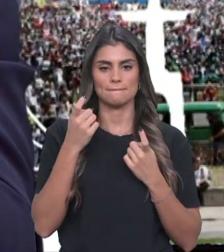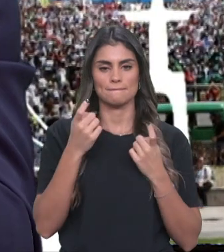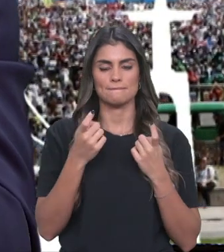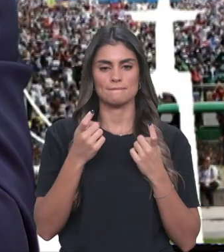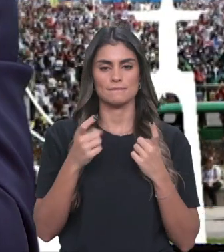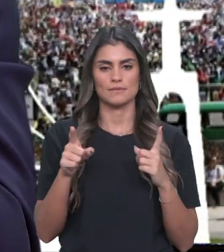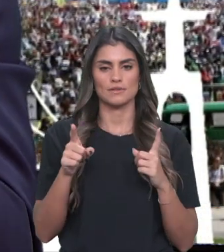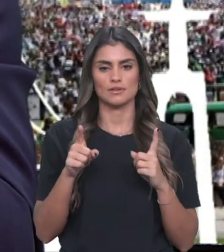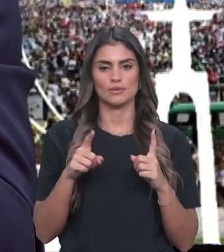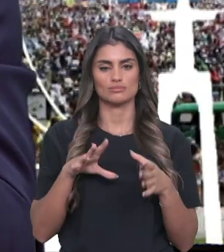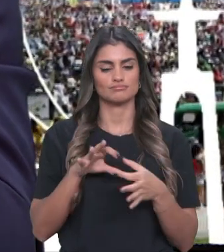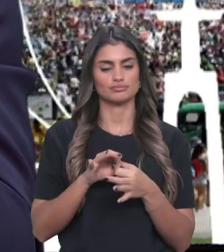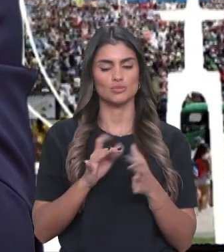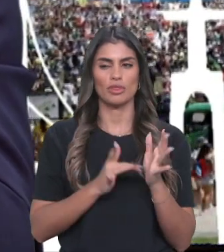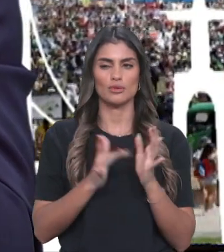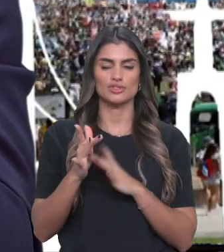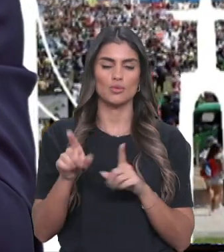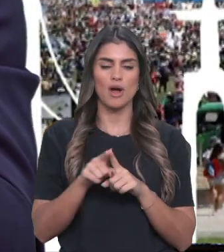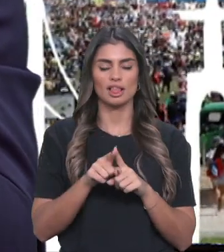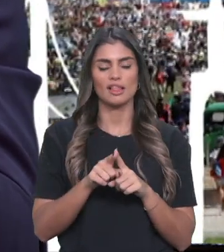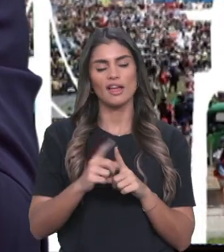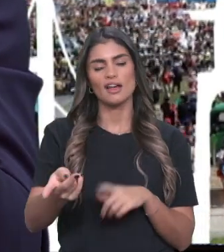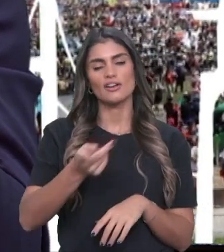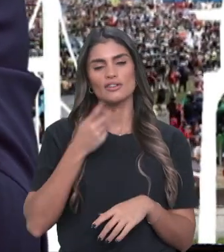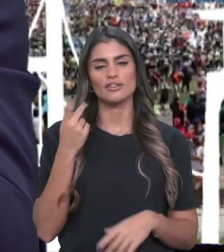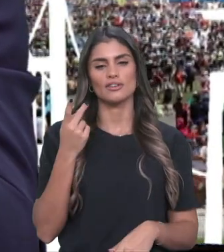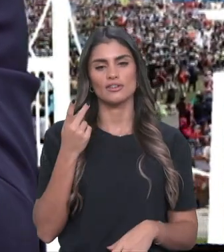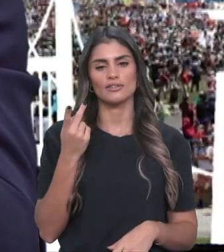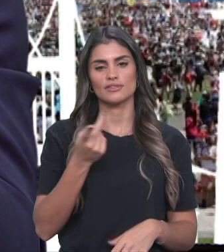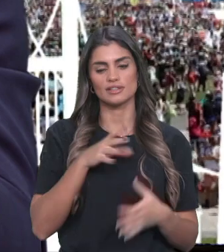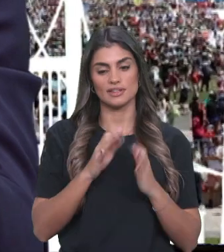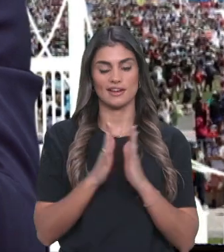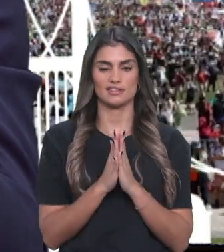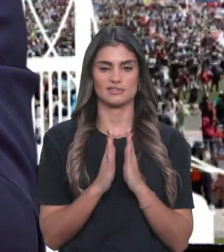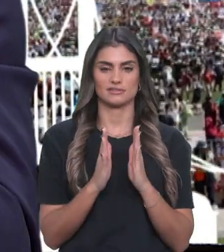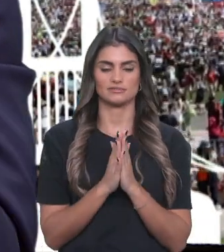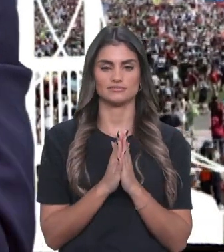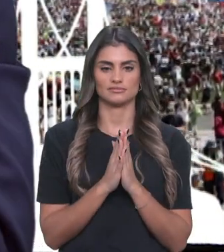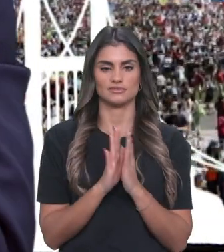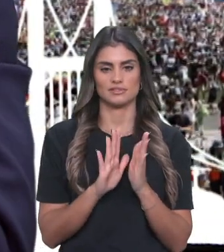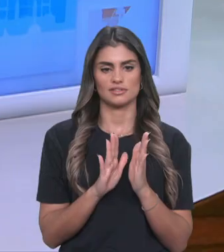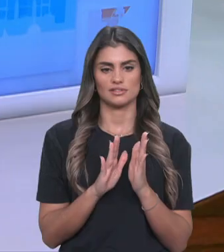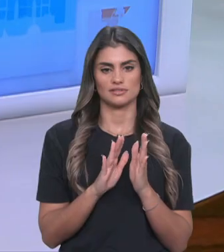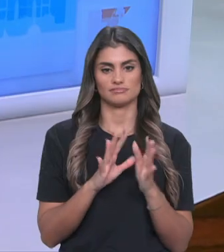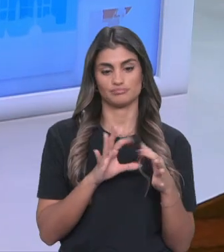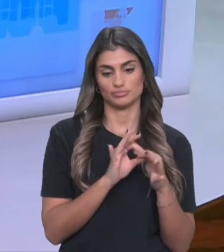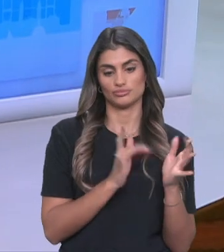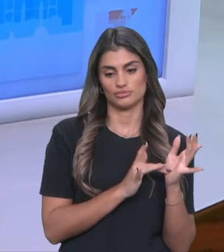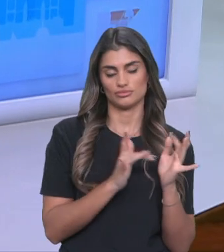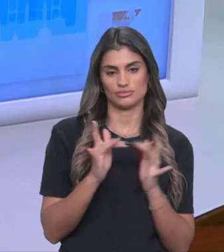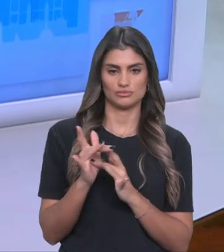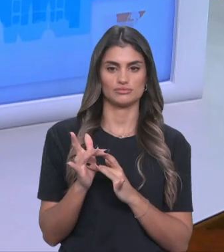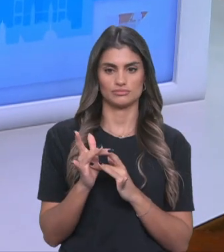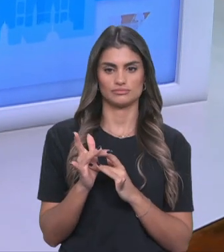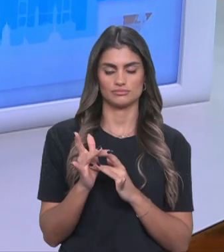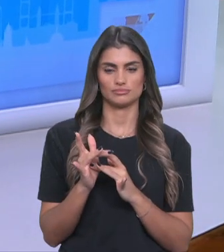a fonte e o cume da vida da Igreja, a centralidade da Eucaristia que leva também à centralidade do domingo